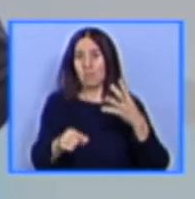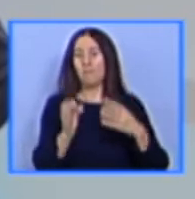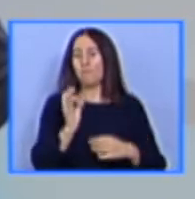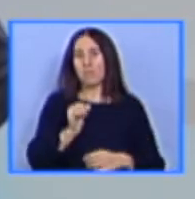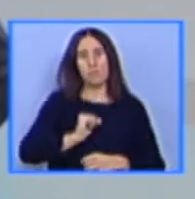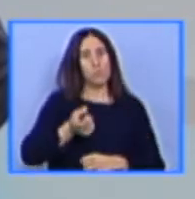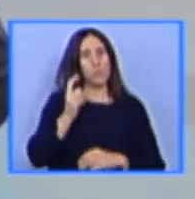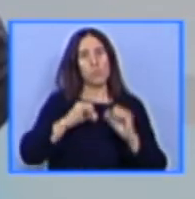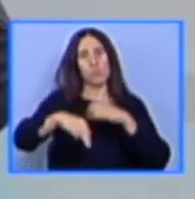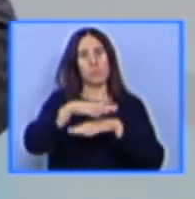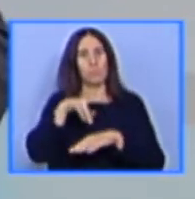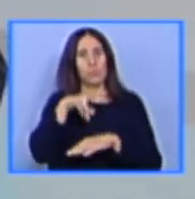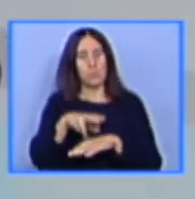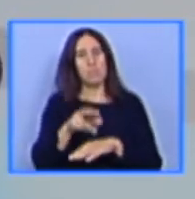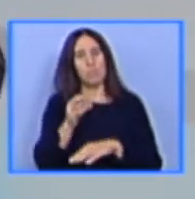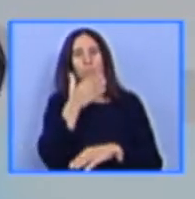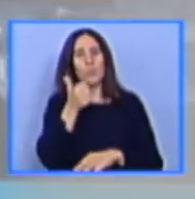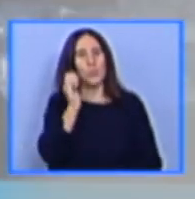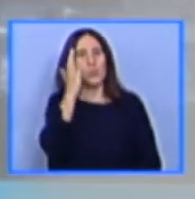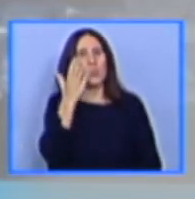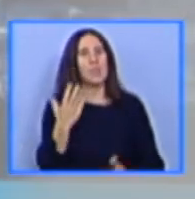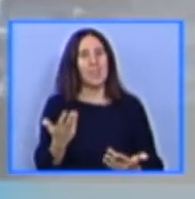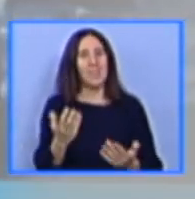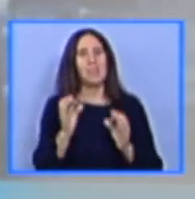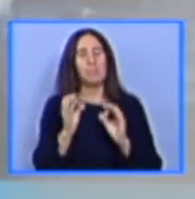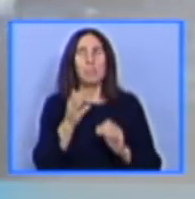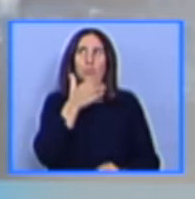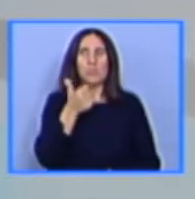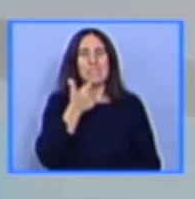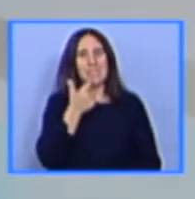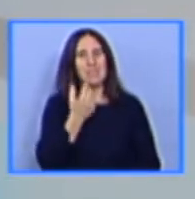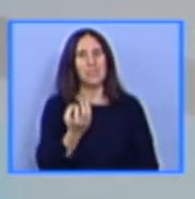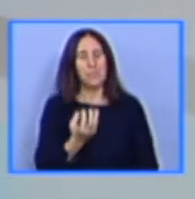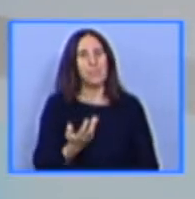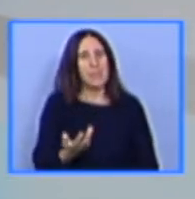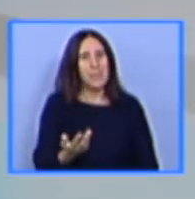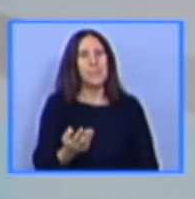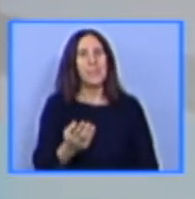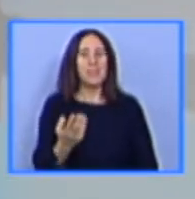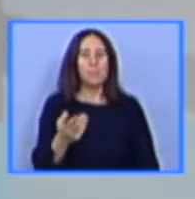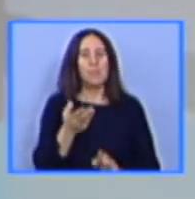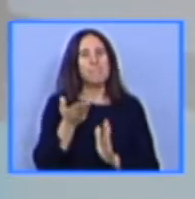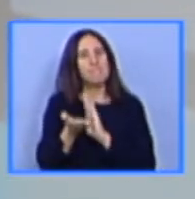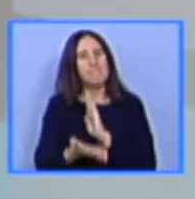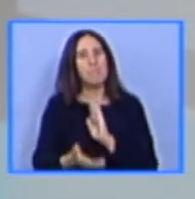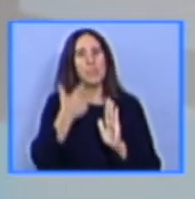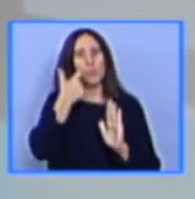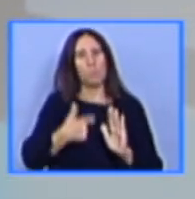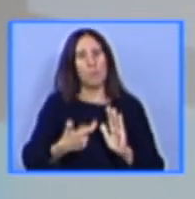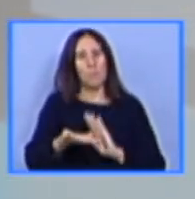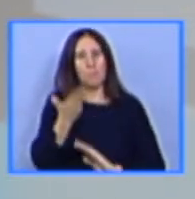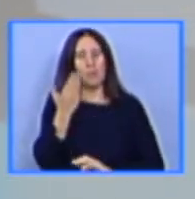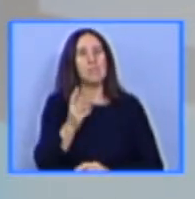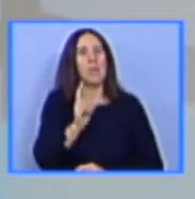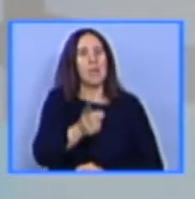Federação e que é da sociedade portuguesa e que é o modo mais bonito, que é mais bonito neste sentido, quer dizer, de uma outra dimensão mais humana e que